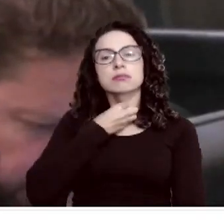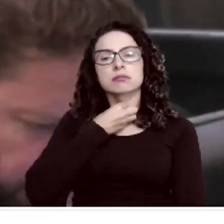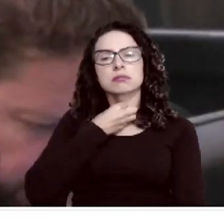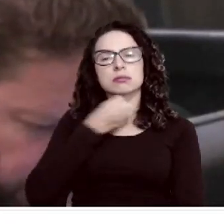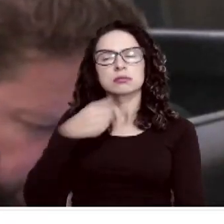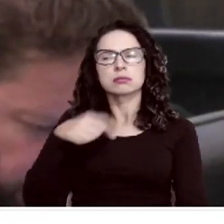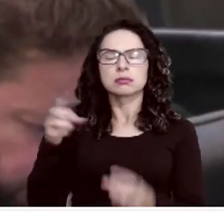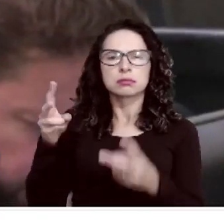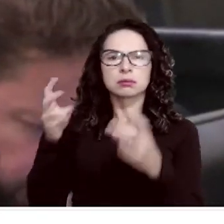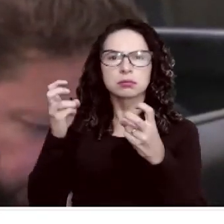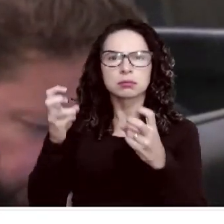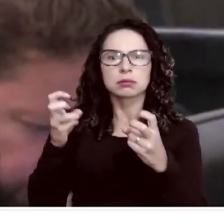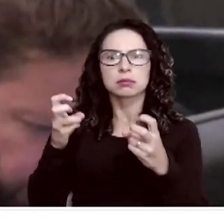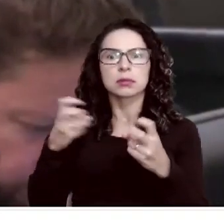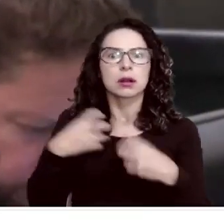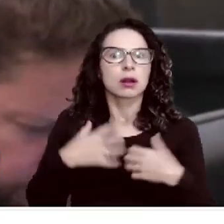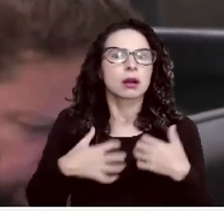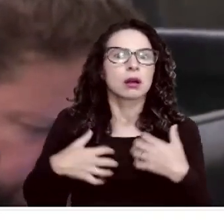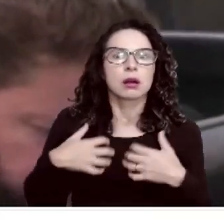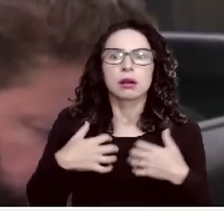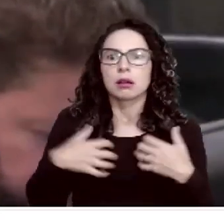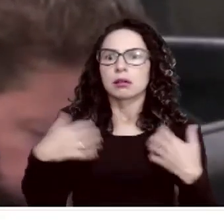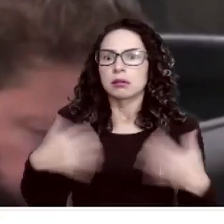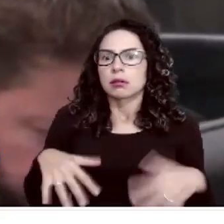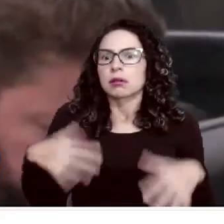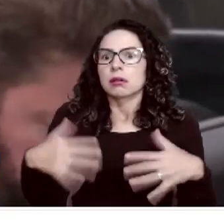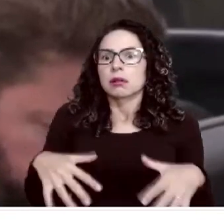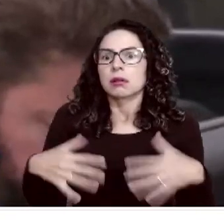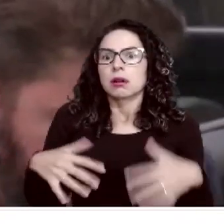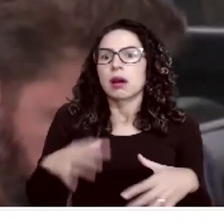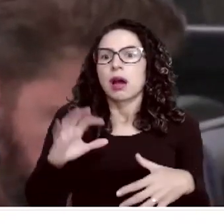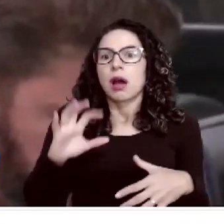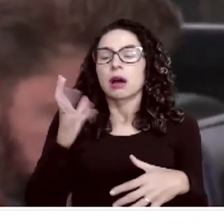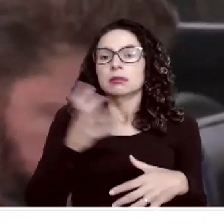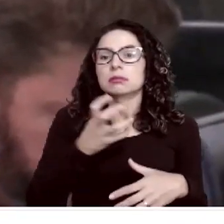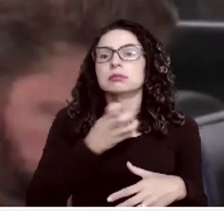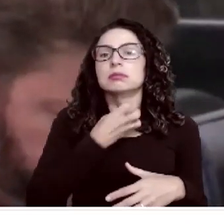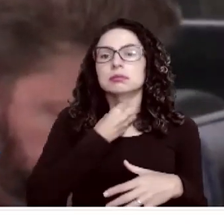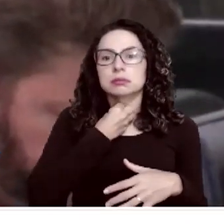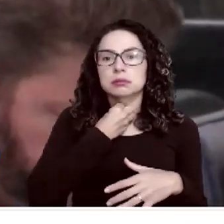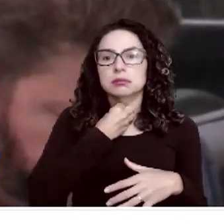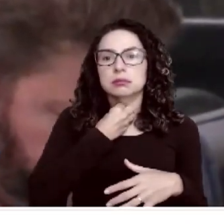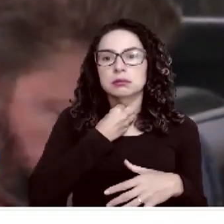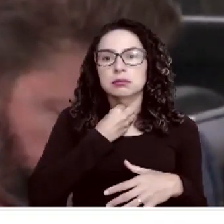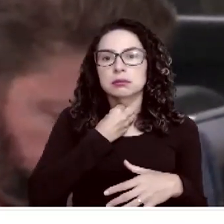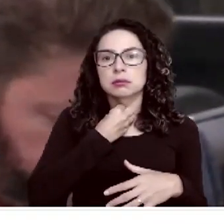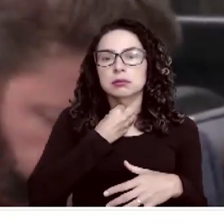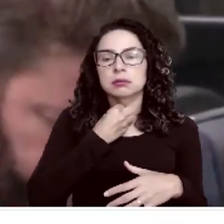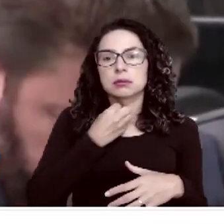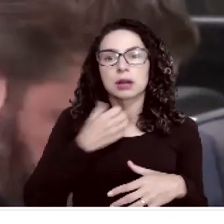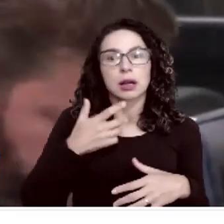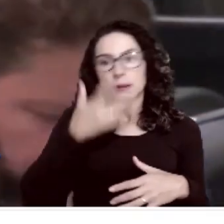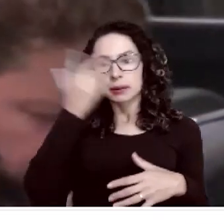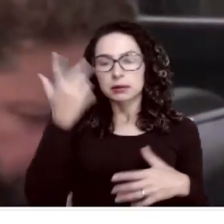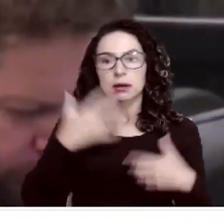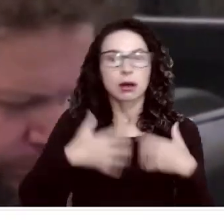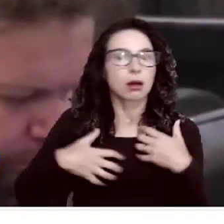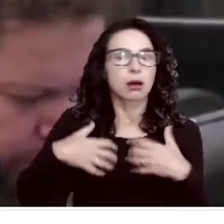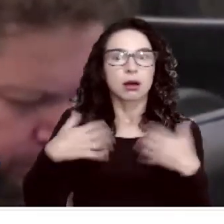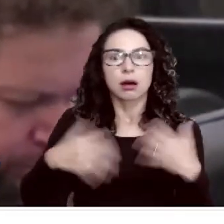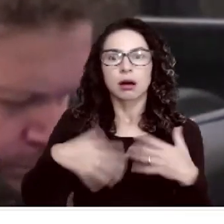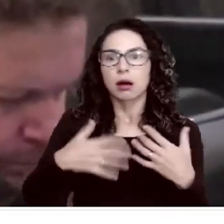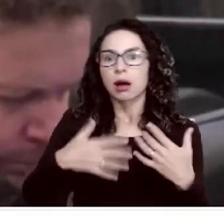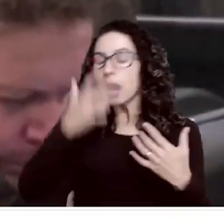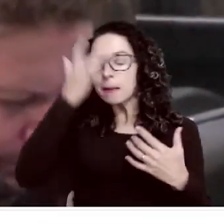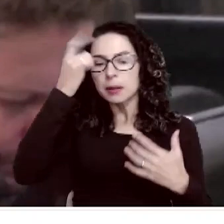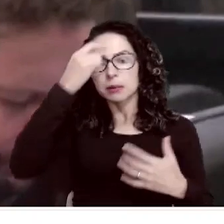o desespero que dá logo após o engasgo. E a hora que entra o desespero, a razão sai de